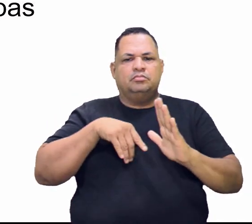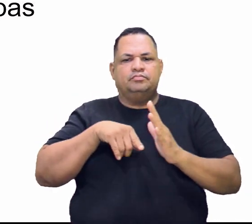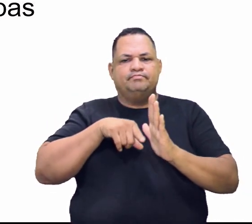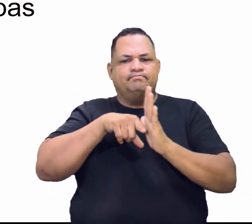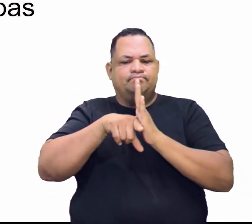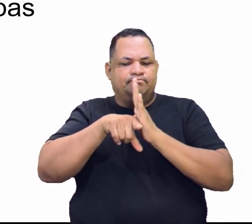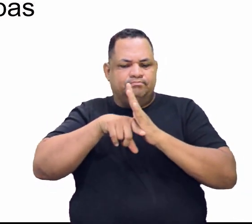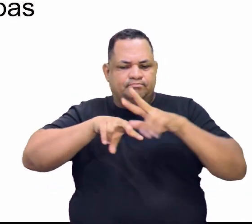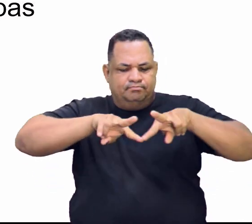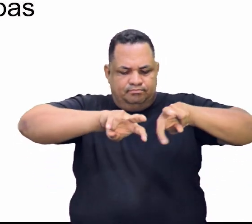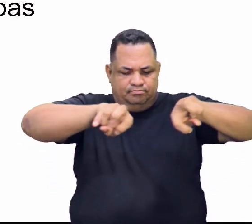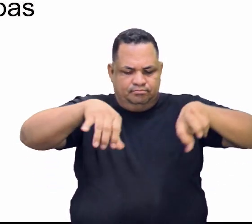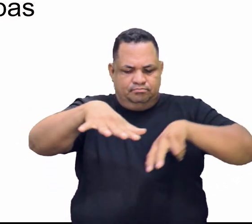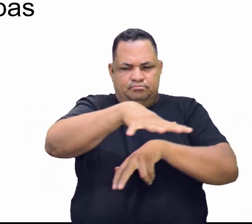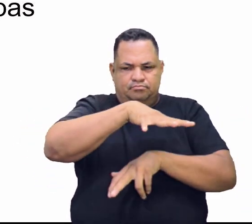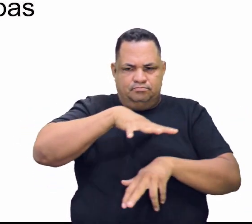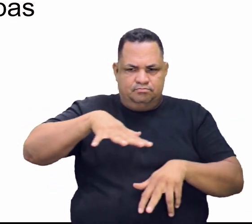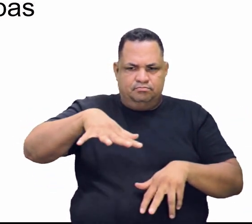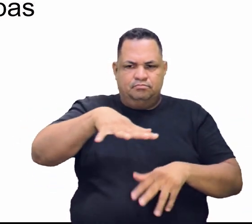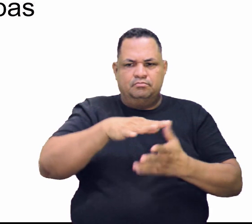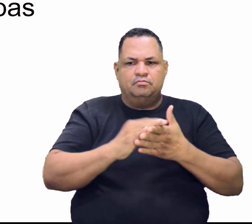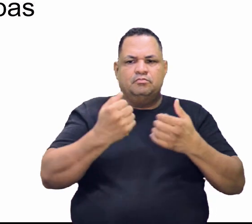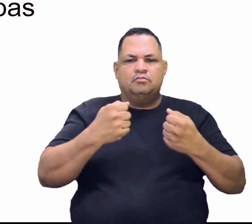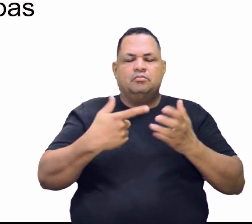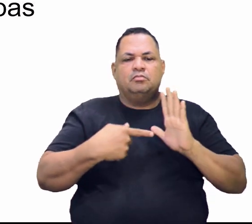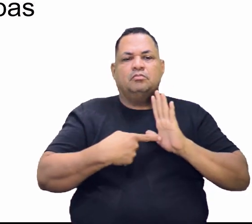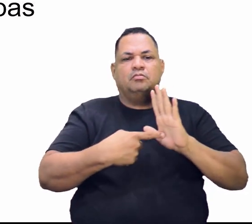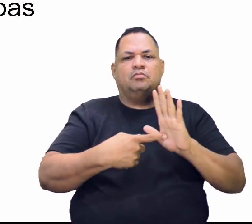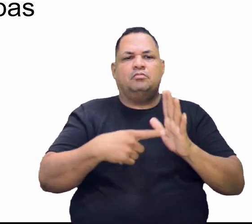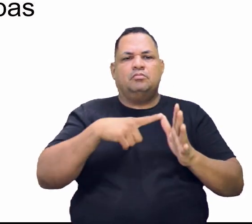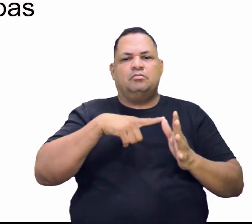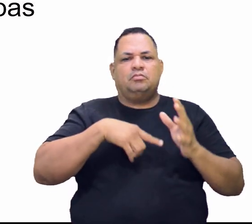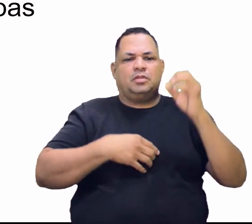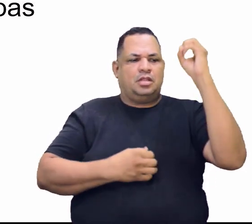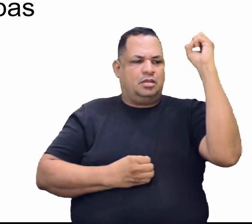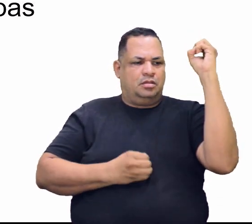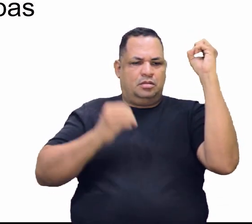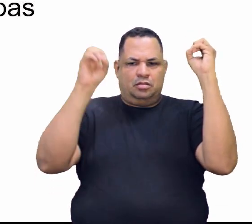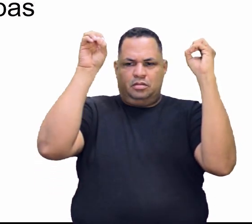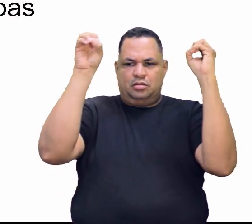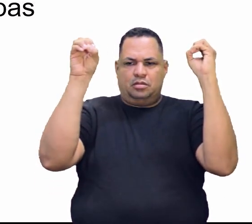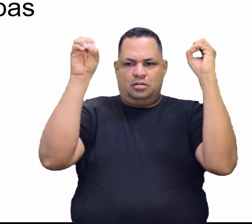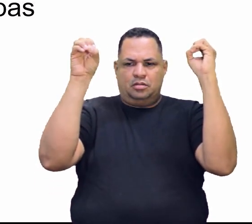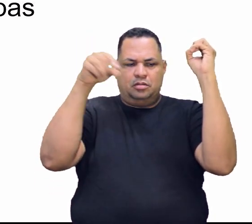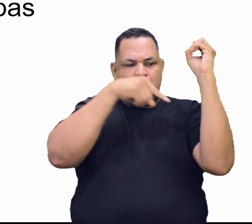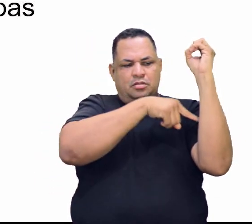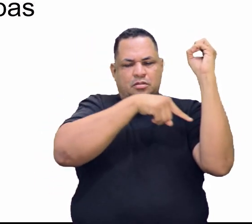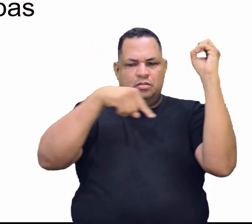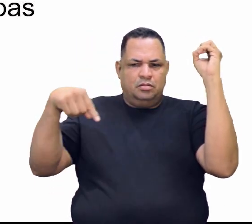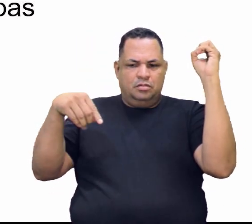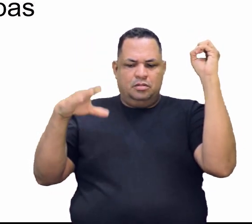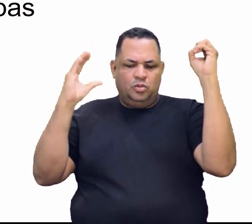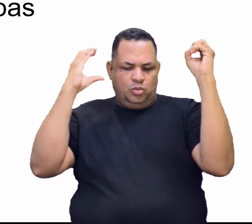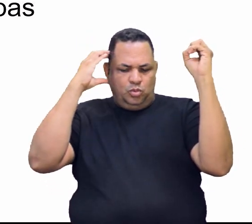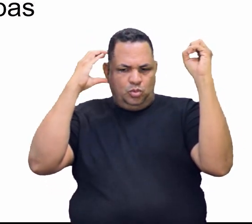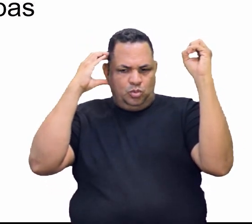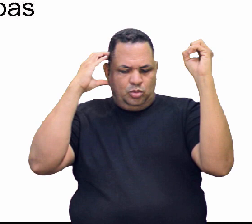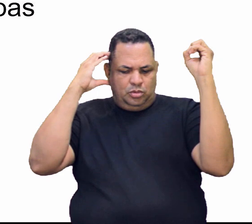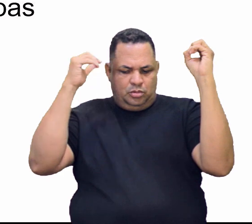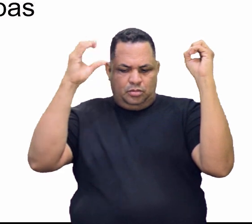de expedição. Para poder trazer a linha telegráfica de Cuiabá até